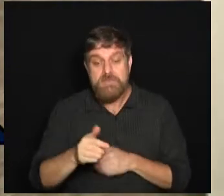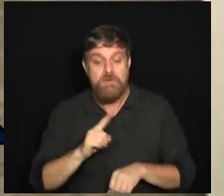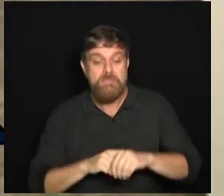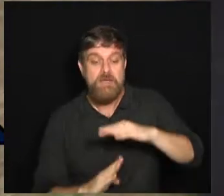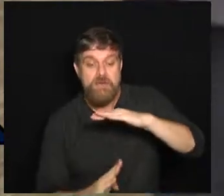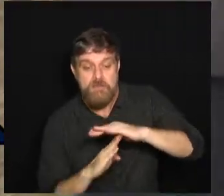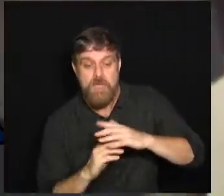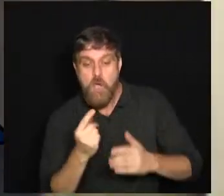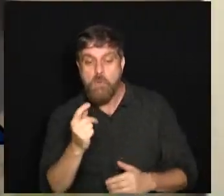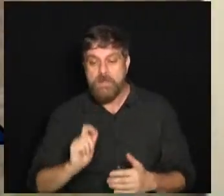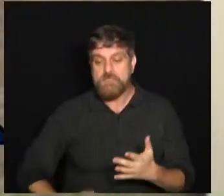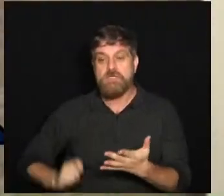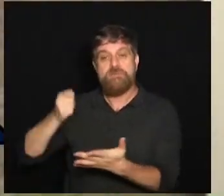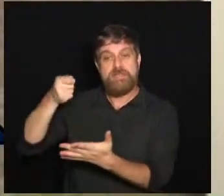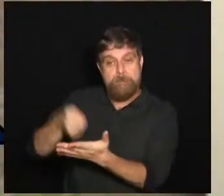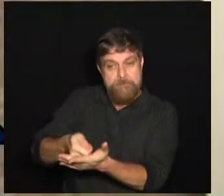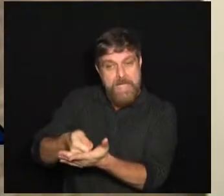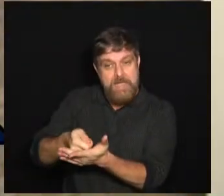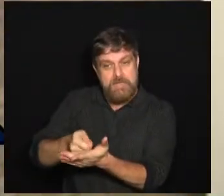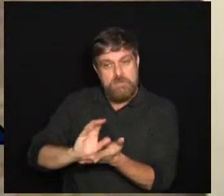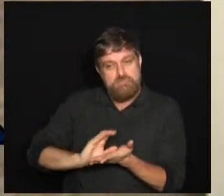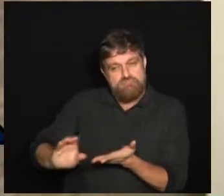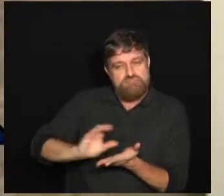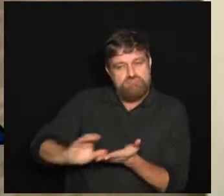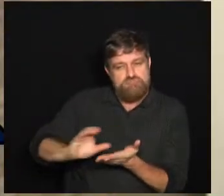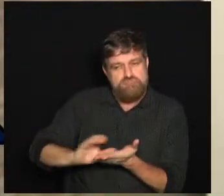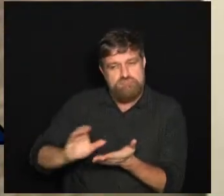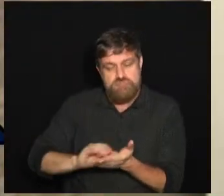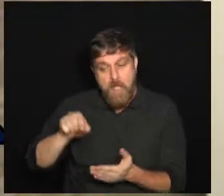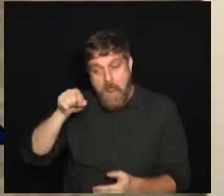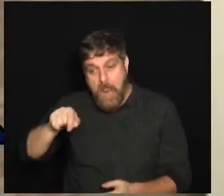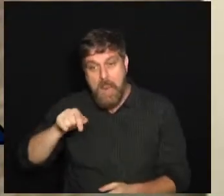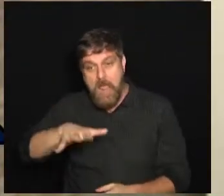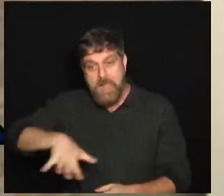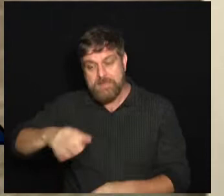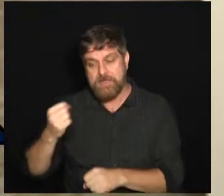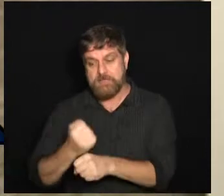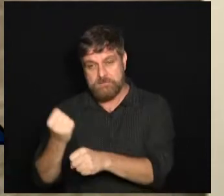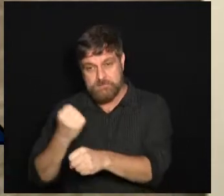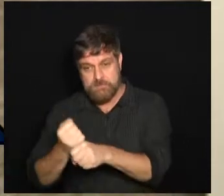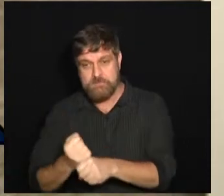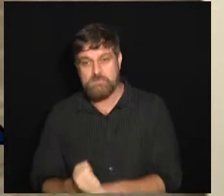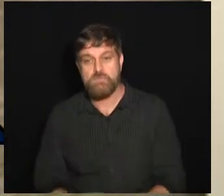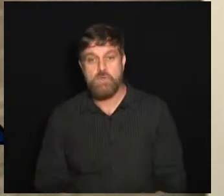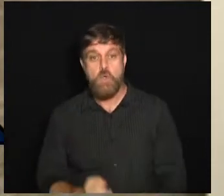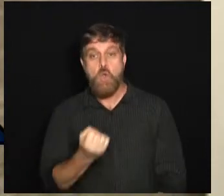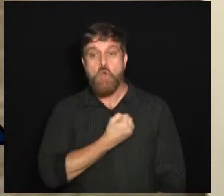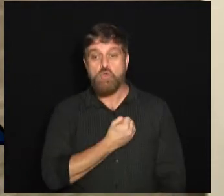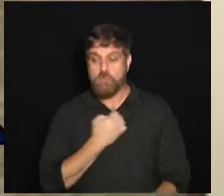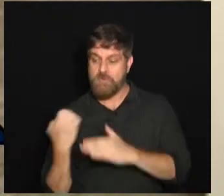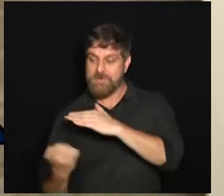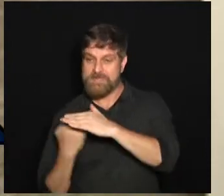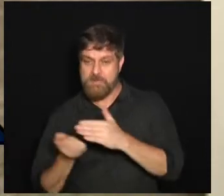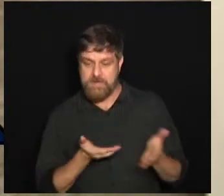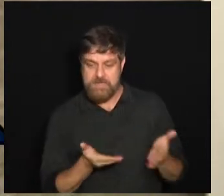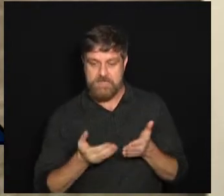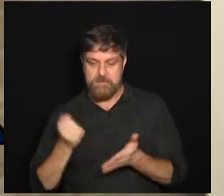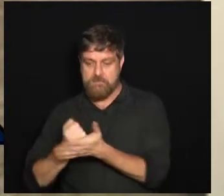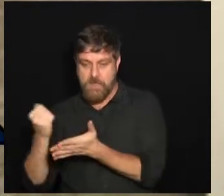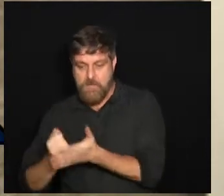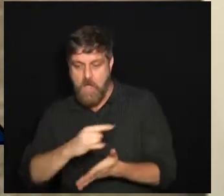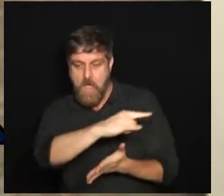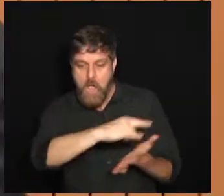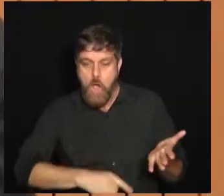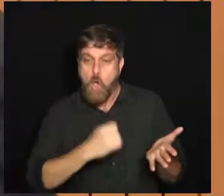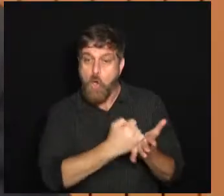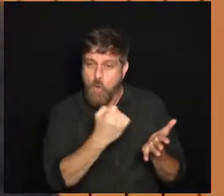o valor esperado que está programado para gastar aquela obra, o número da licitação, o número do contrato, o nome